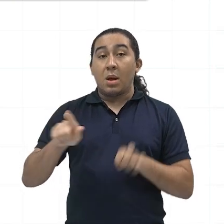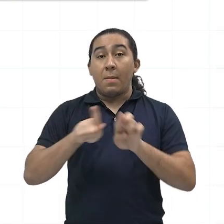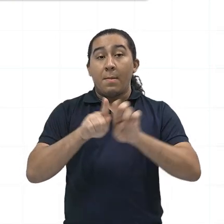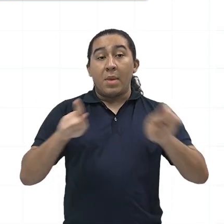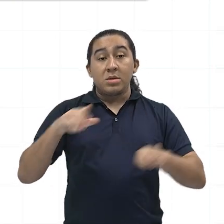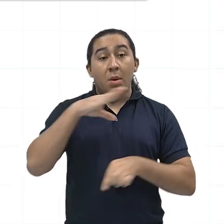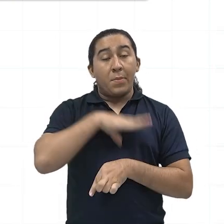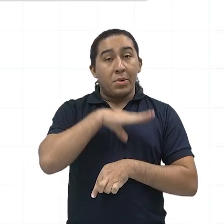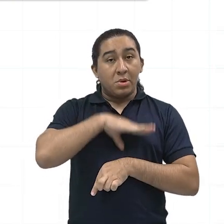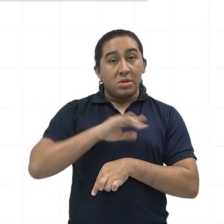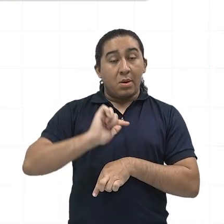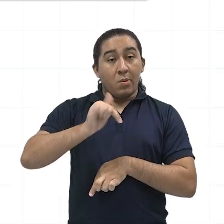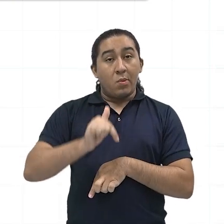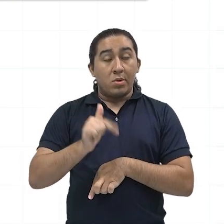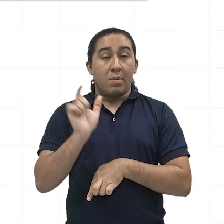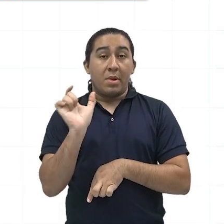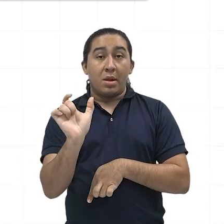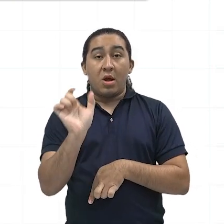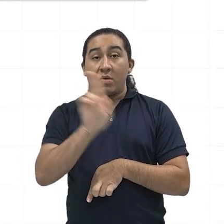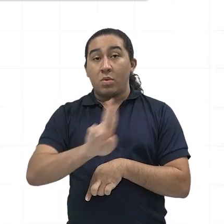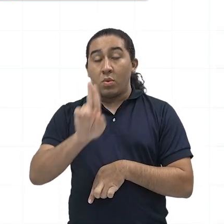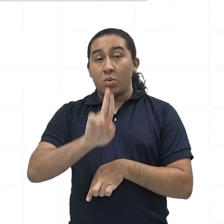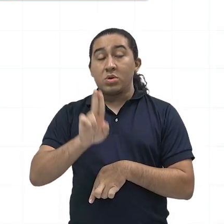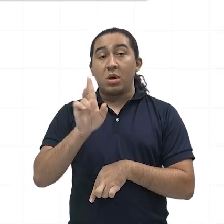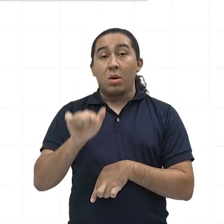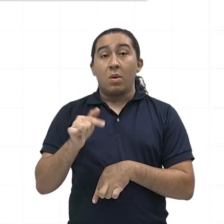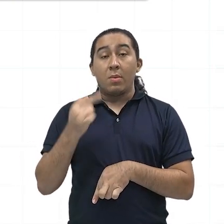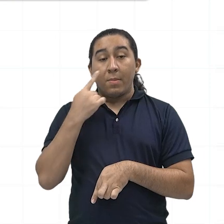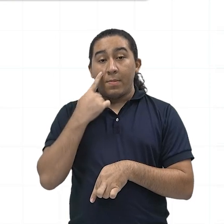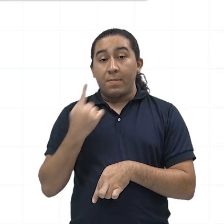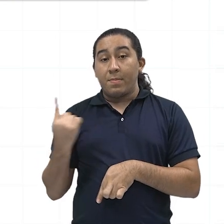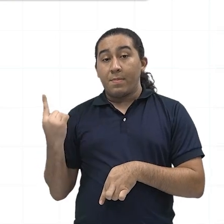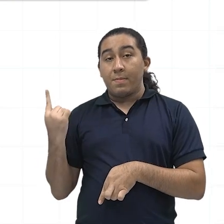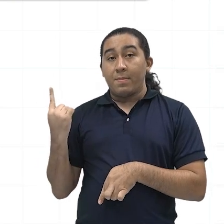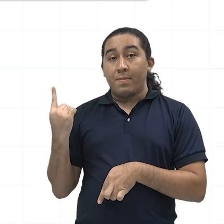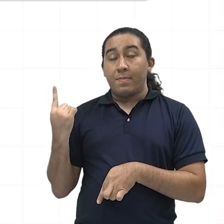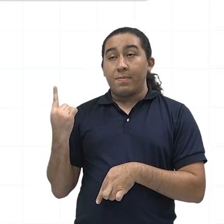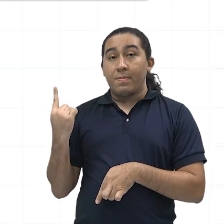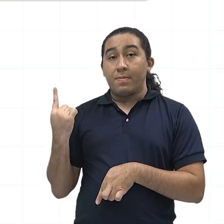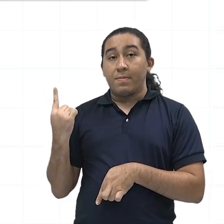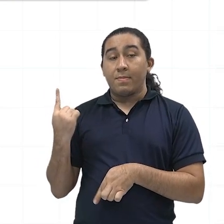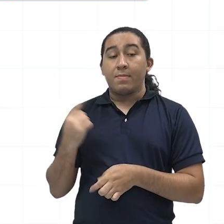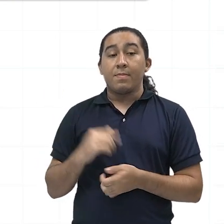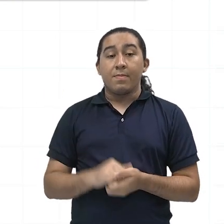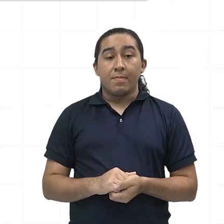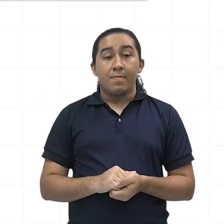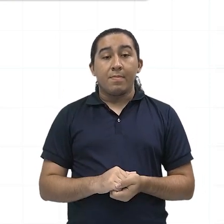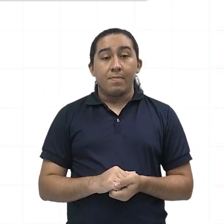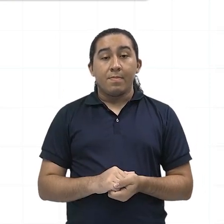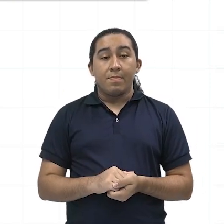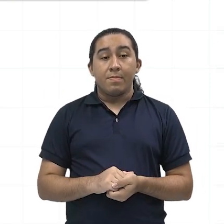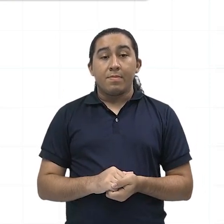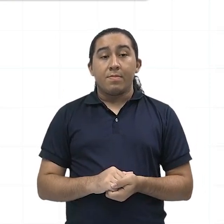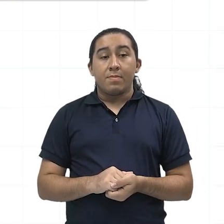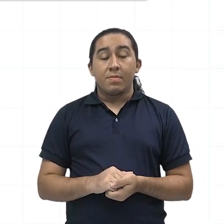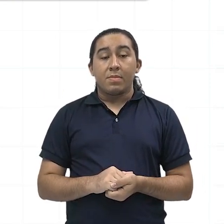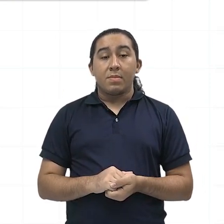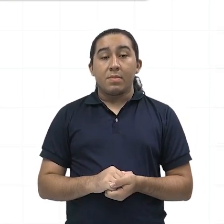ela fica com a sigla de SIDA, né? Aí a começar pelo nome que a gente está vendo aí, SIDA, Síndrome